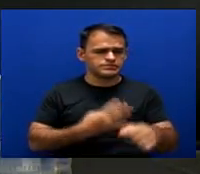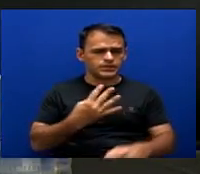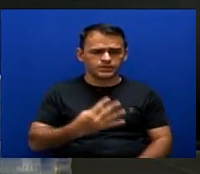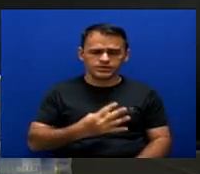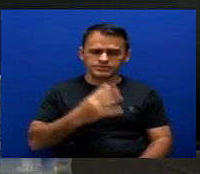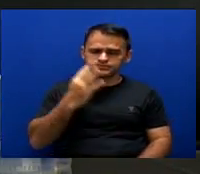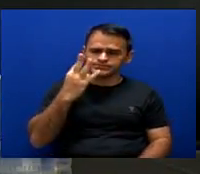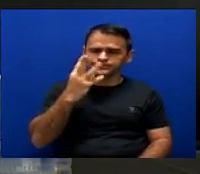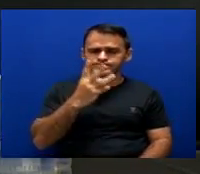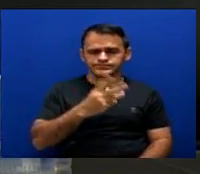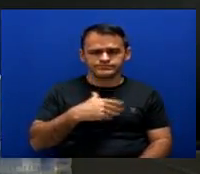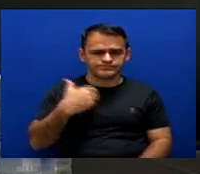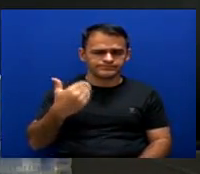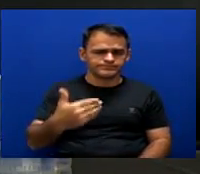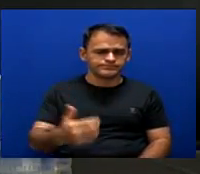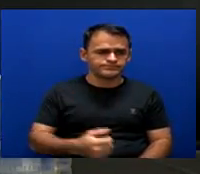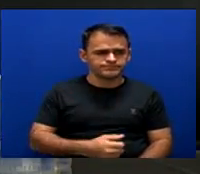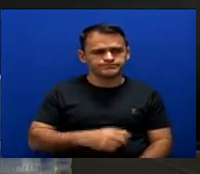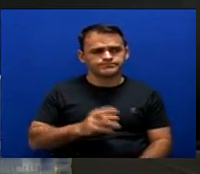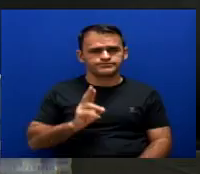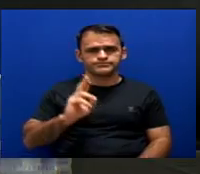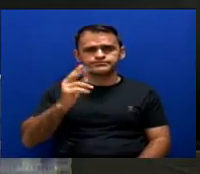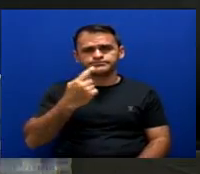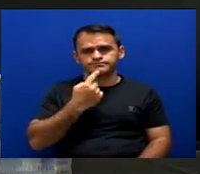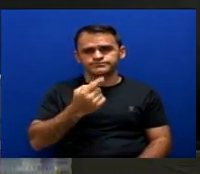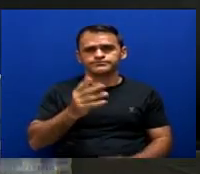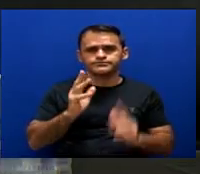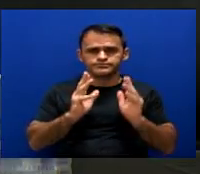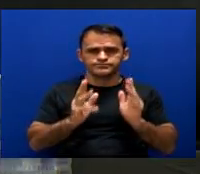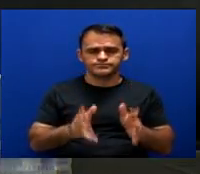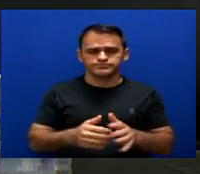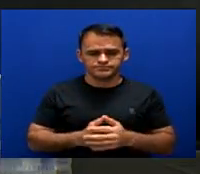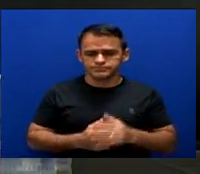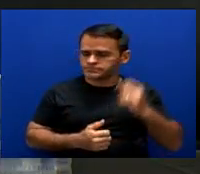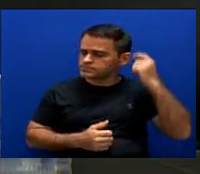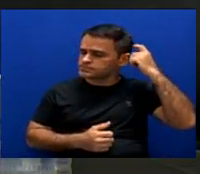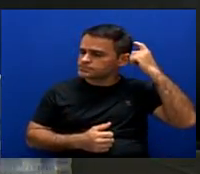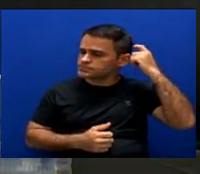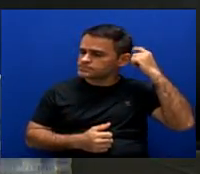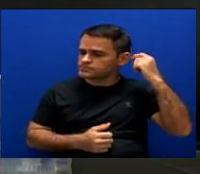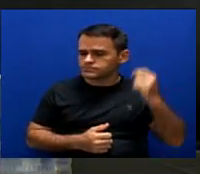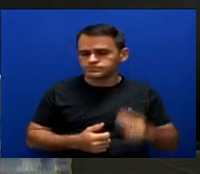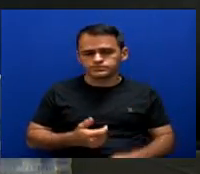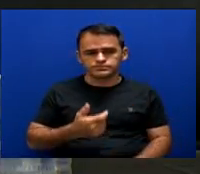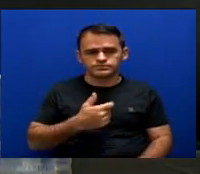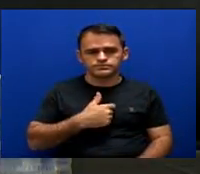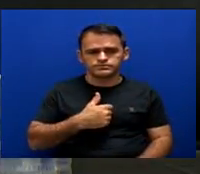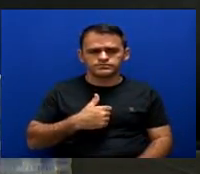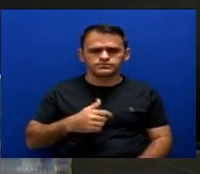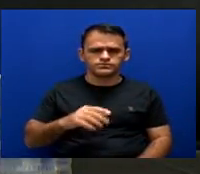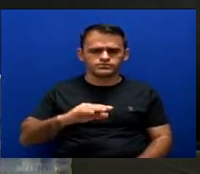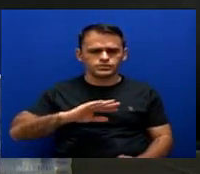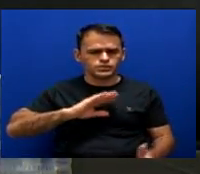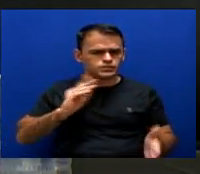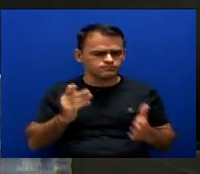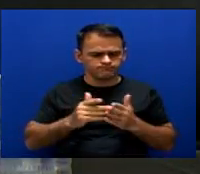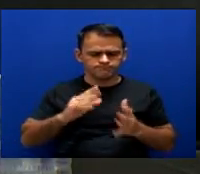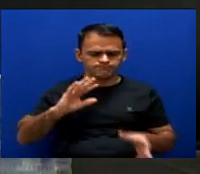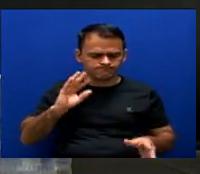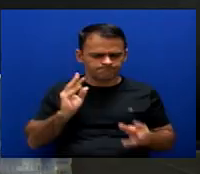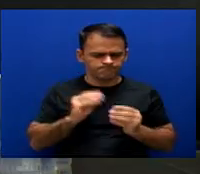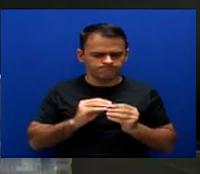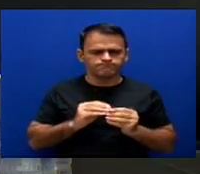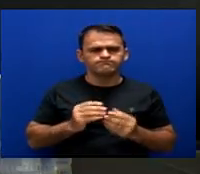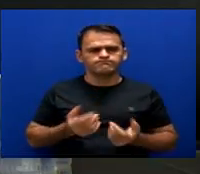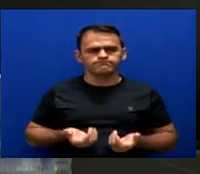trabalhista e finalmente acho que obama já falou mas é o que me leva hoje com a concluir tudo isso aqui a